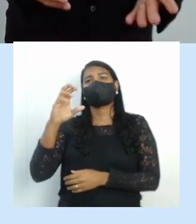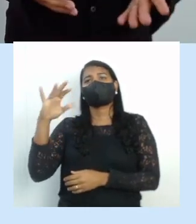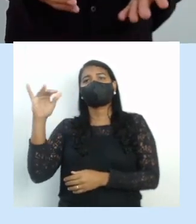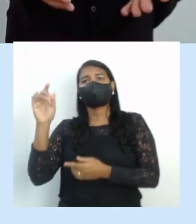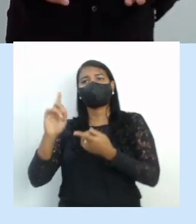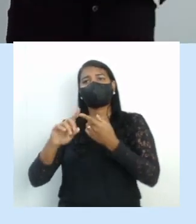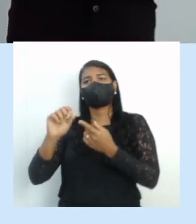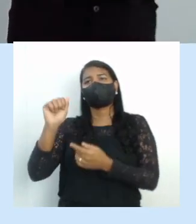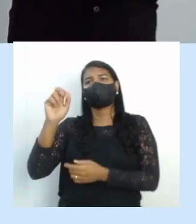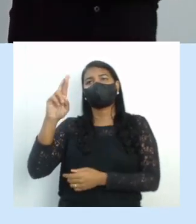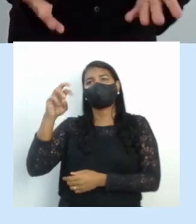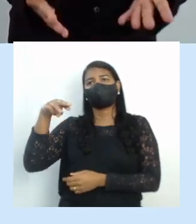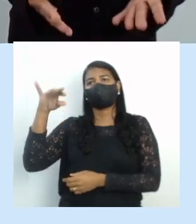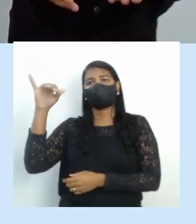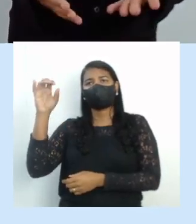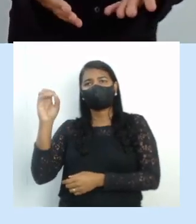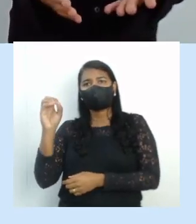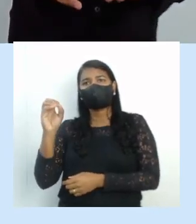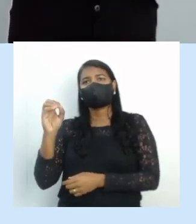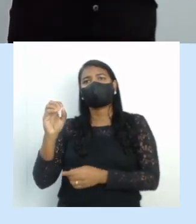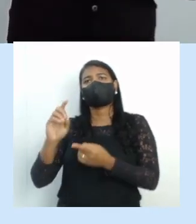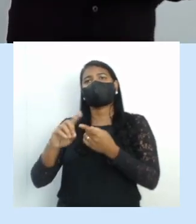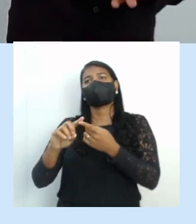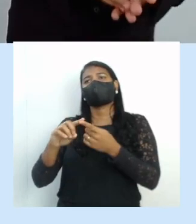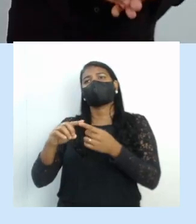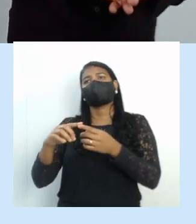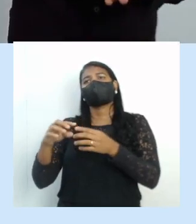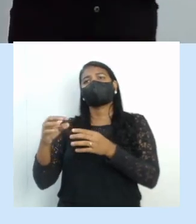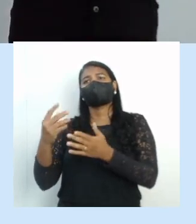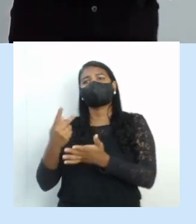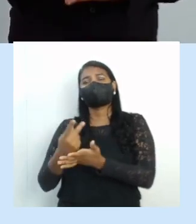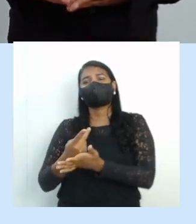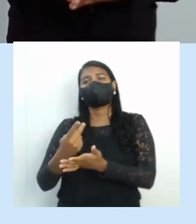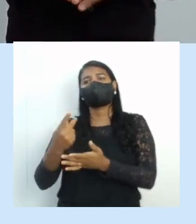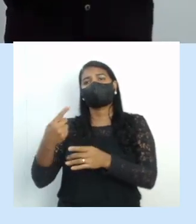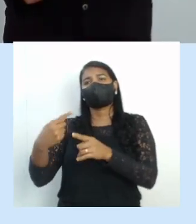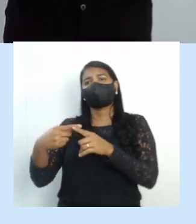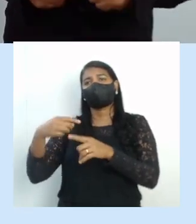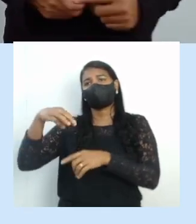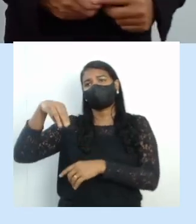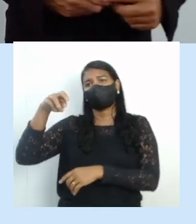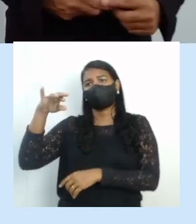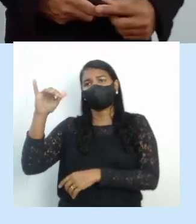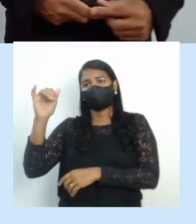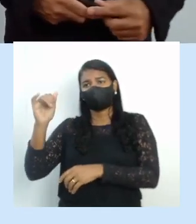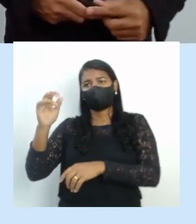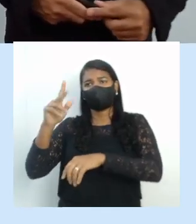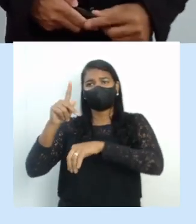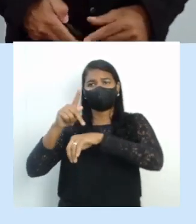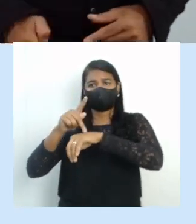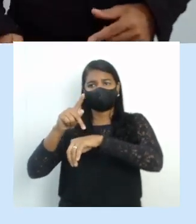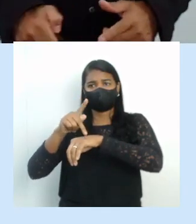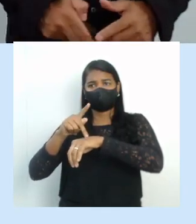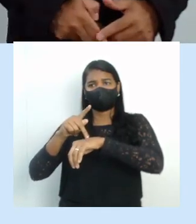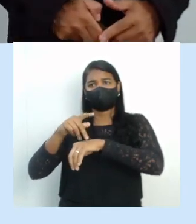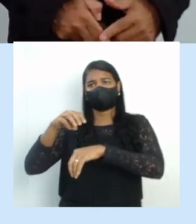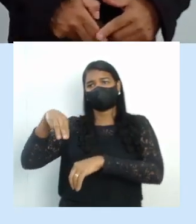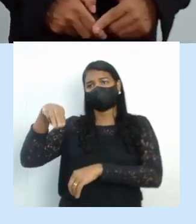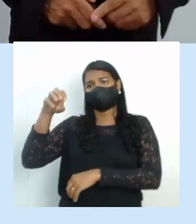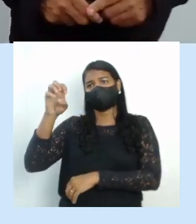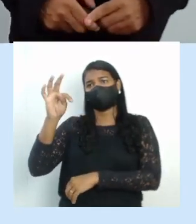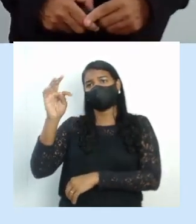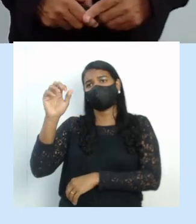a letra E está incorreta porque a gneiss e mármore são rochas que são